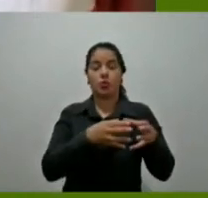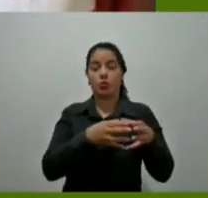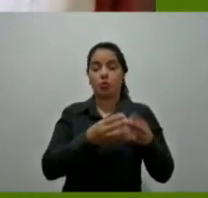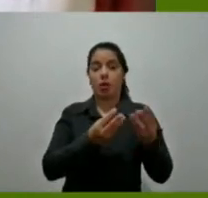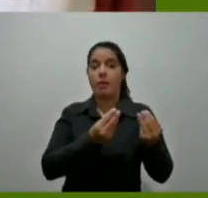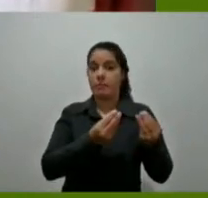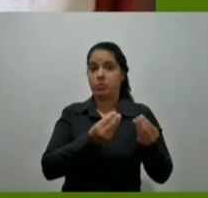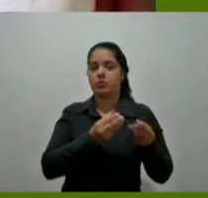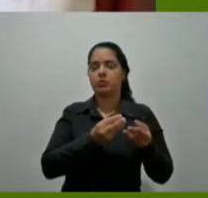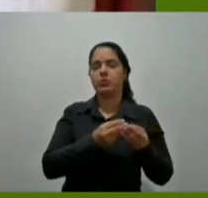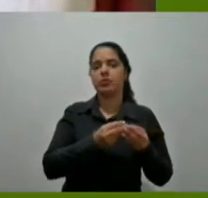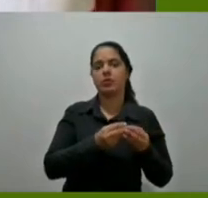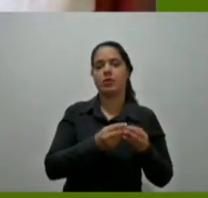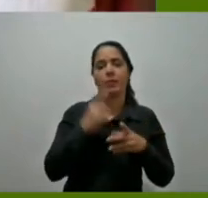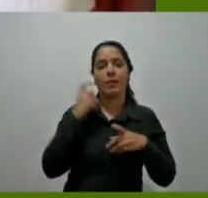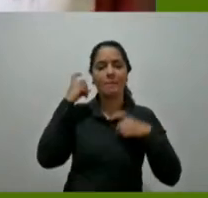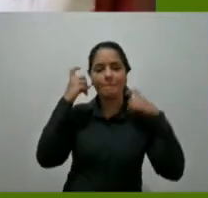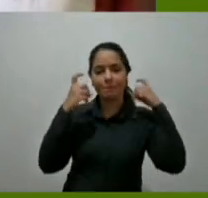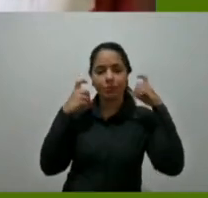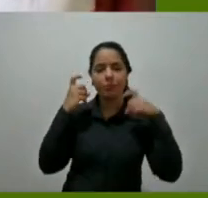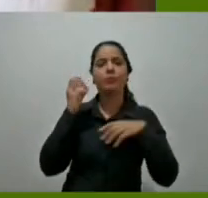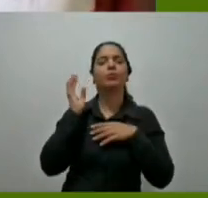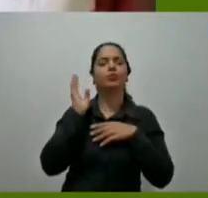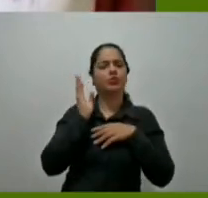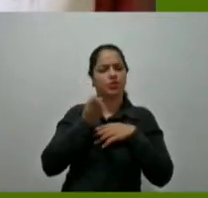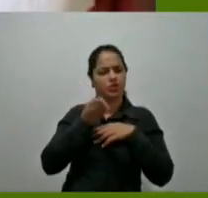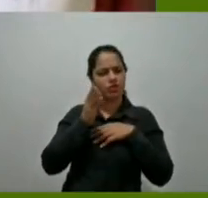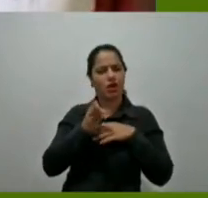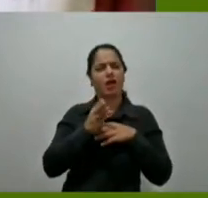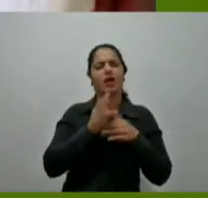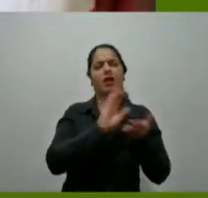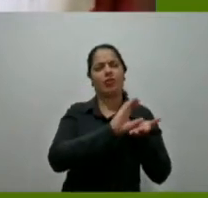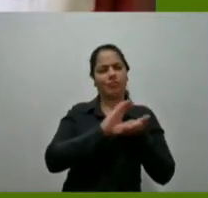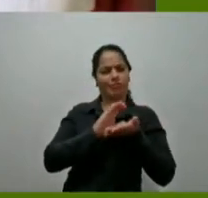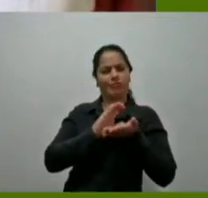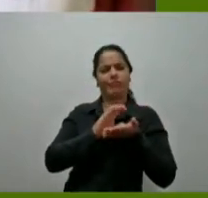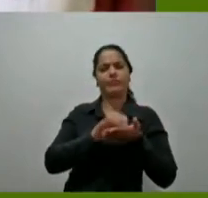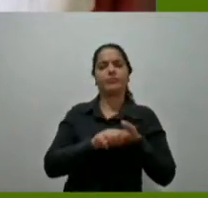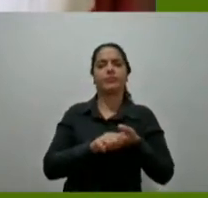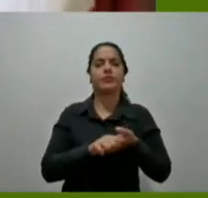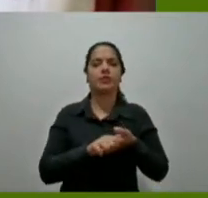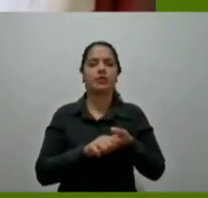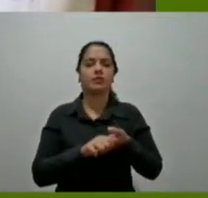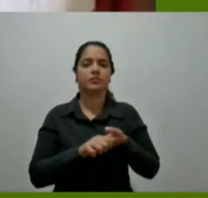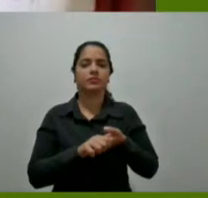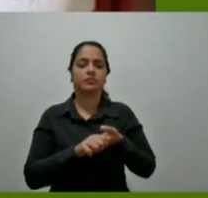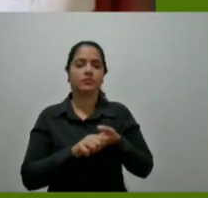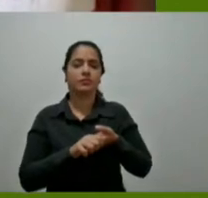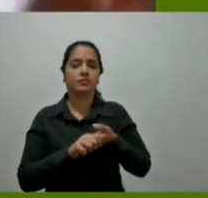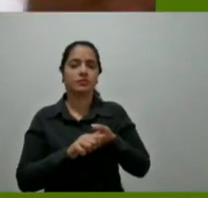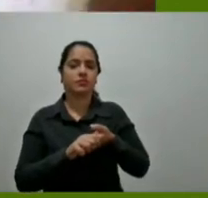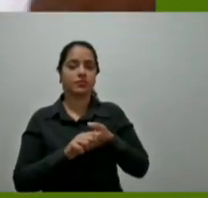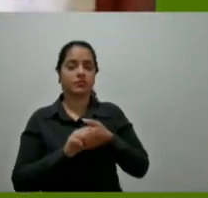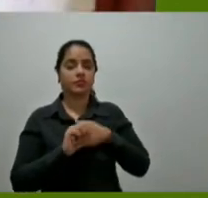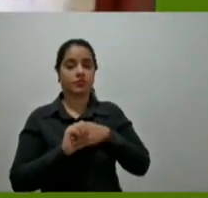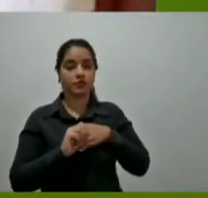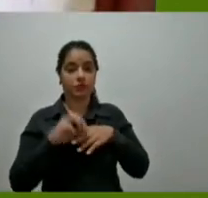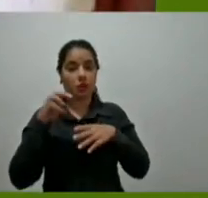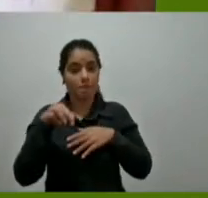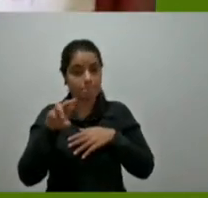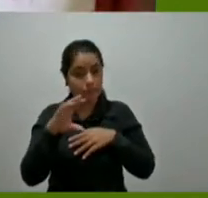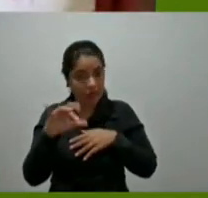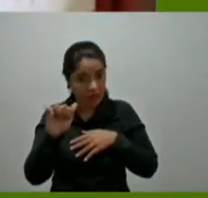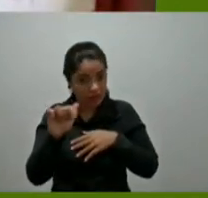a demanda do investidor e a dinâmica do mercado está levando, necessariamente, nosso discurso todo isso